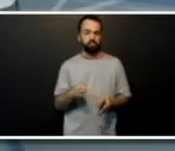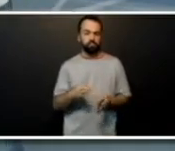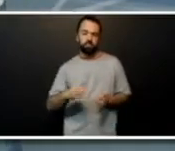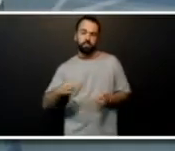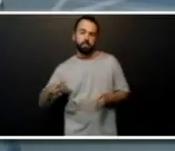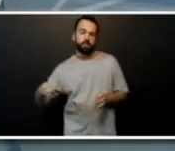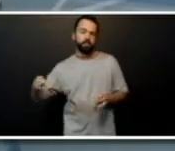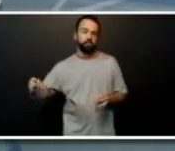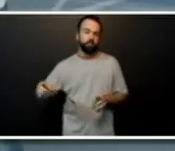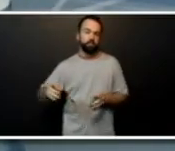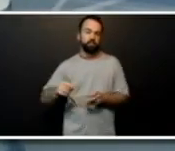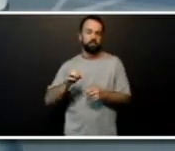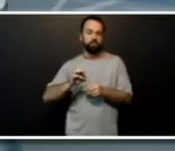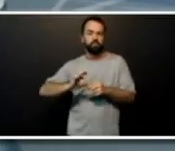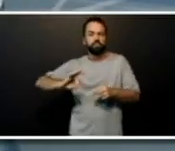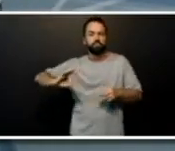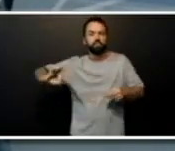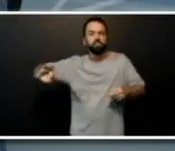mais